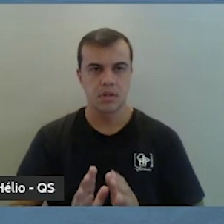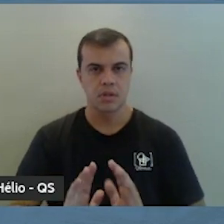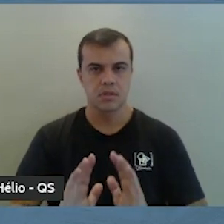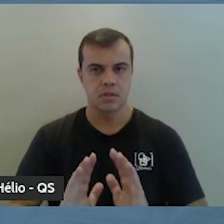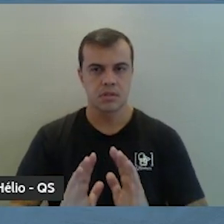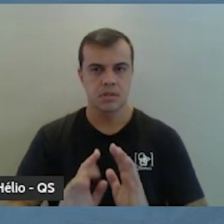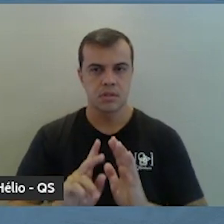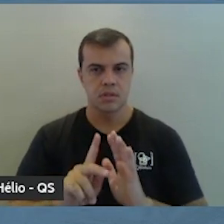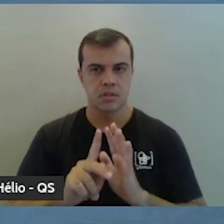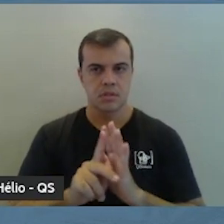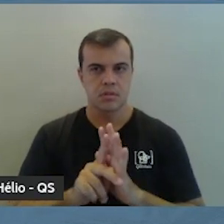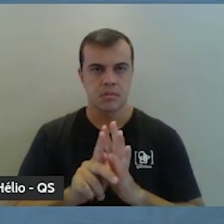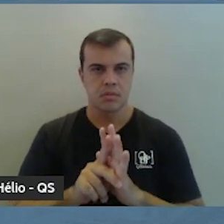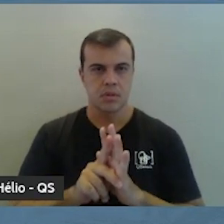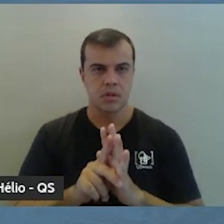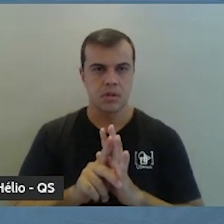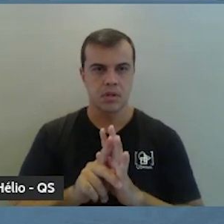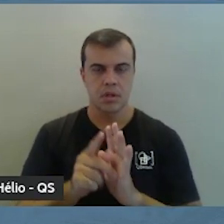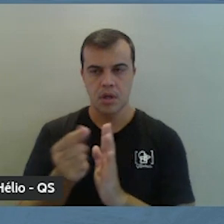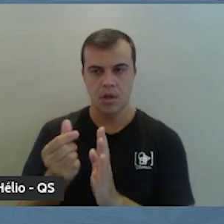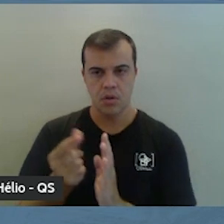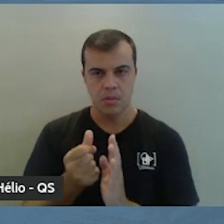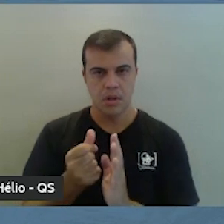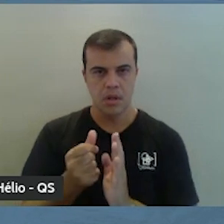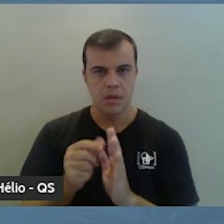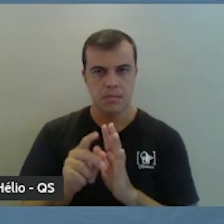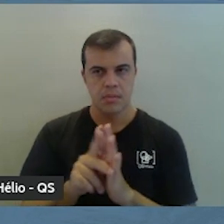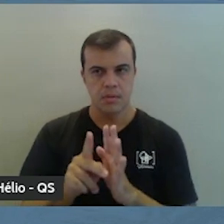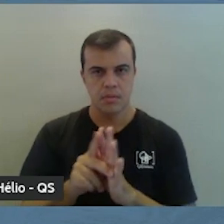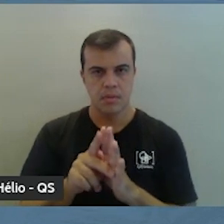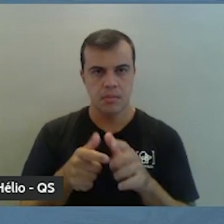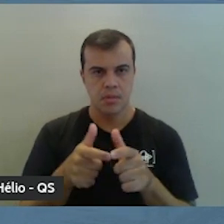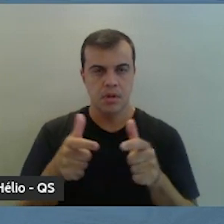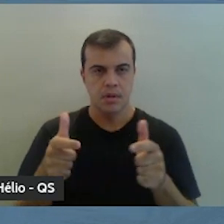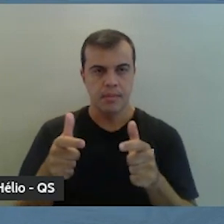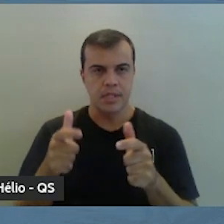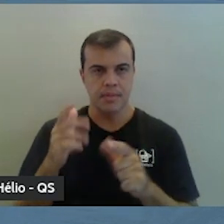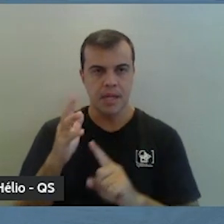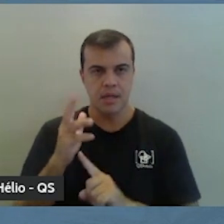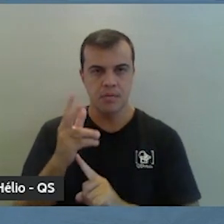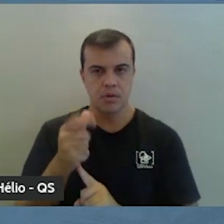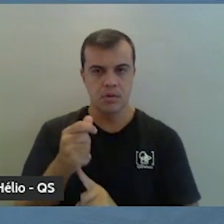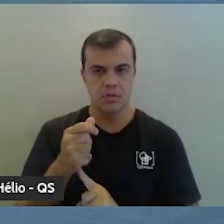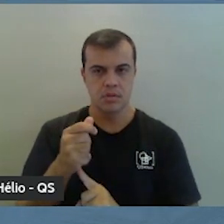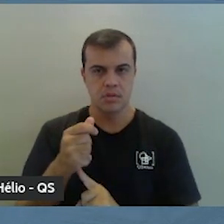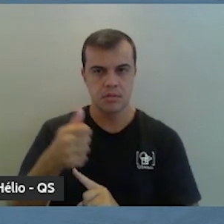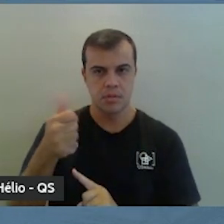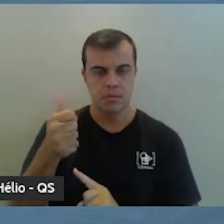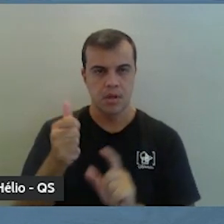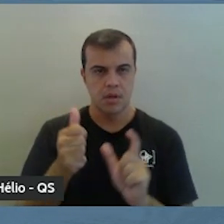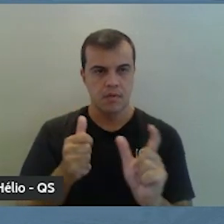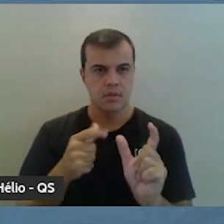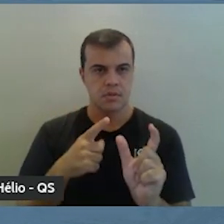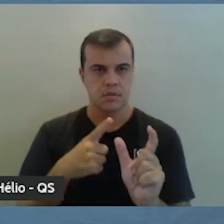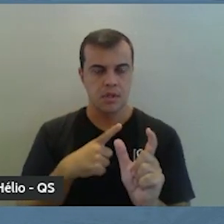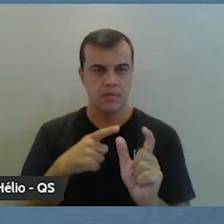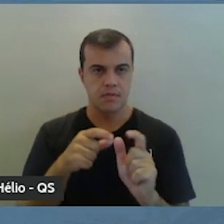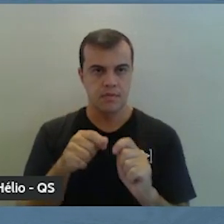elite econômica, como a Tarsila e como a grande maioria dos artistas da primeira fase, e ela se